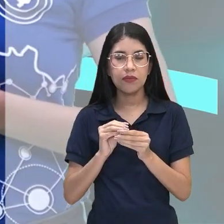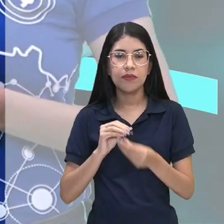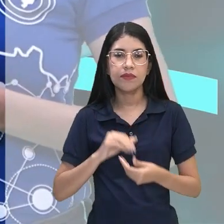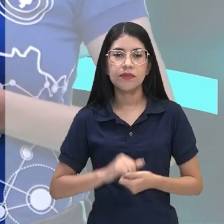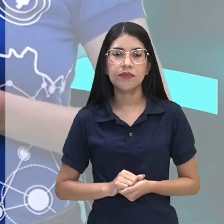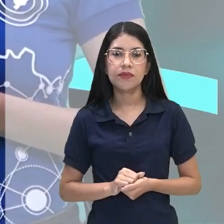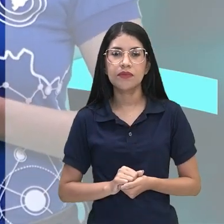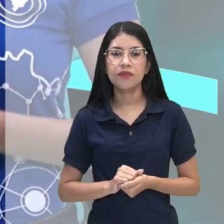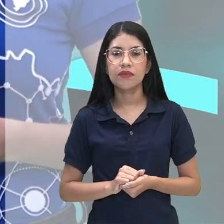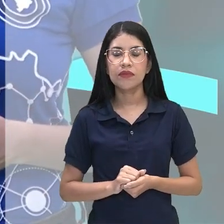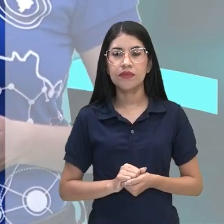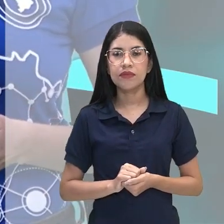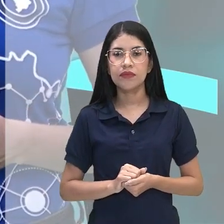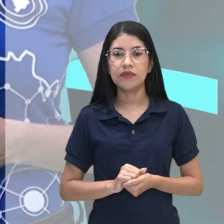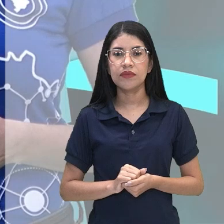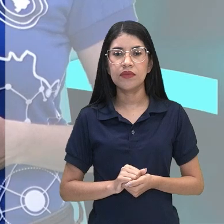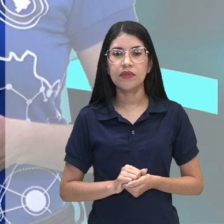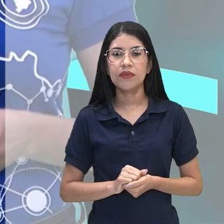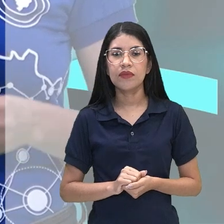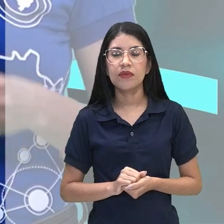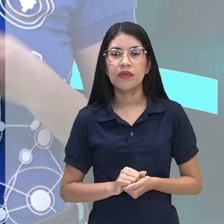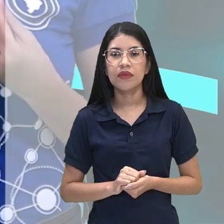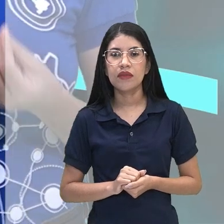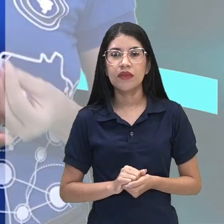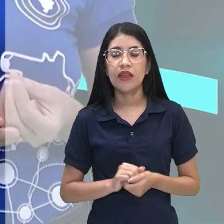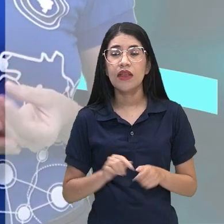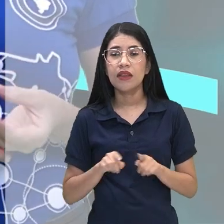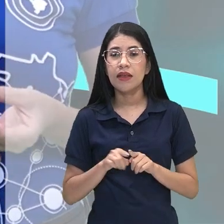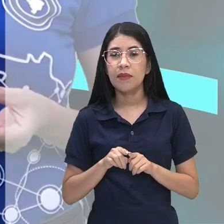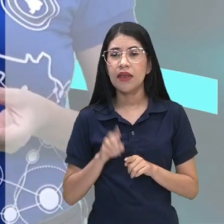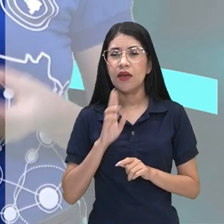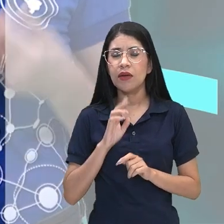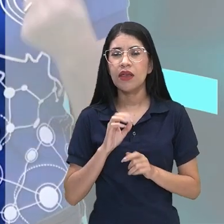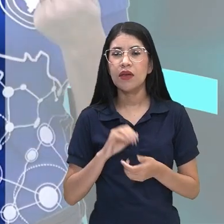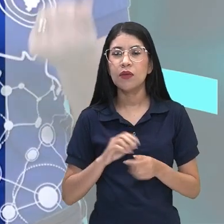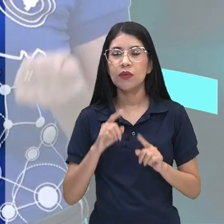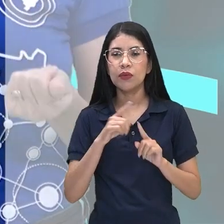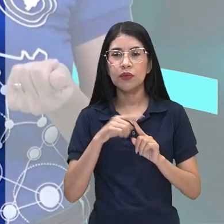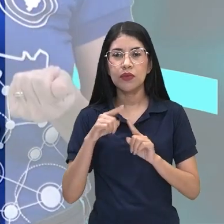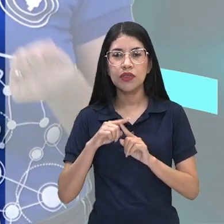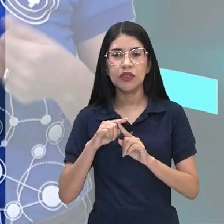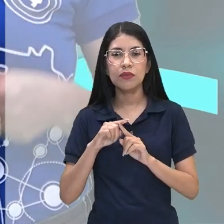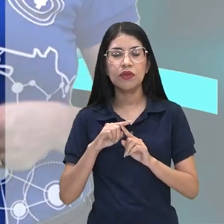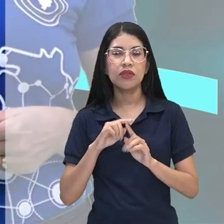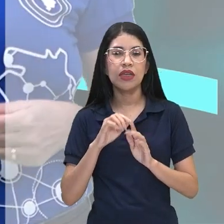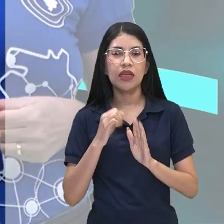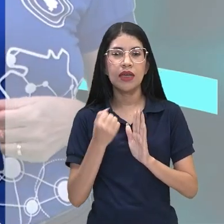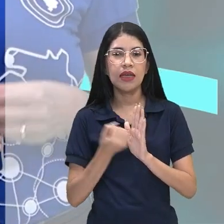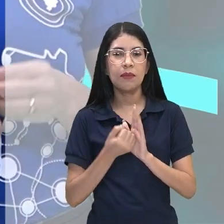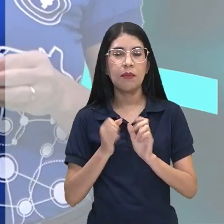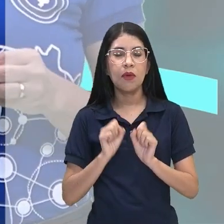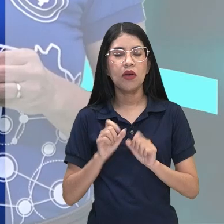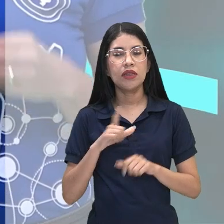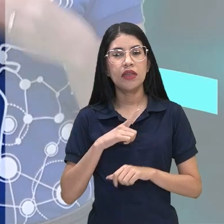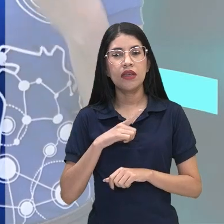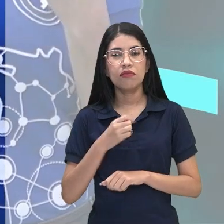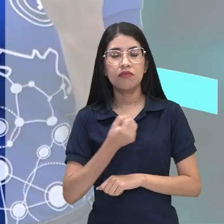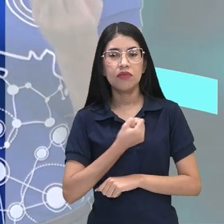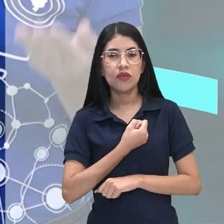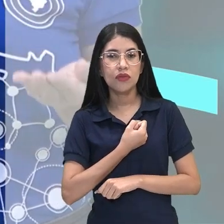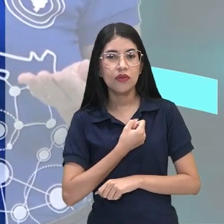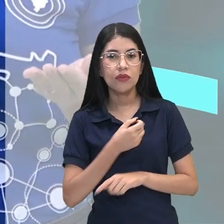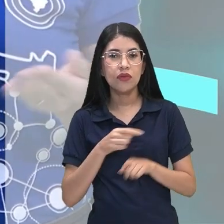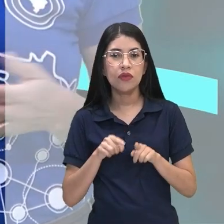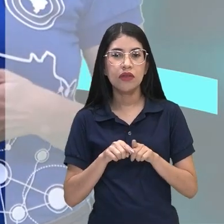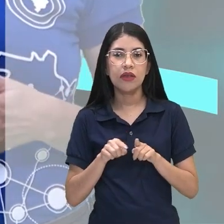mais? Typographic marks. Esse aqui é bem legal, viu? São as marcas tipográficas, que podem ser números, não é? Podem